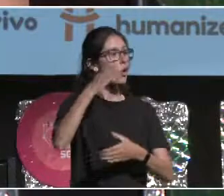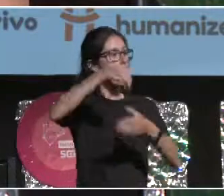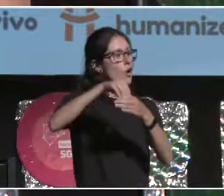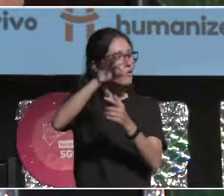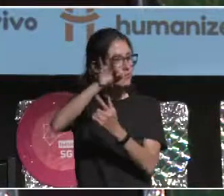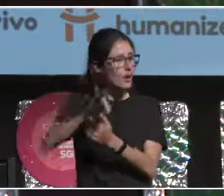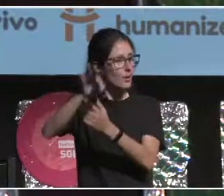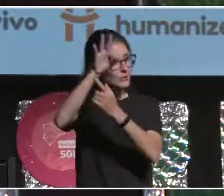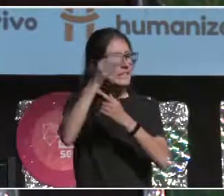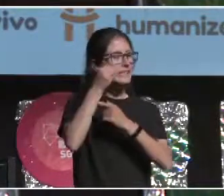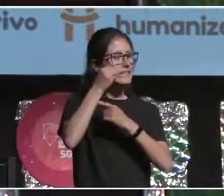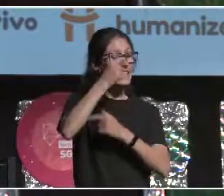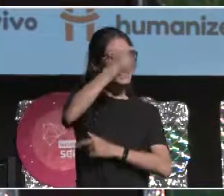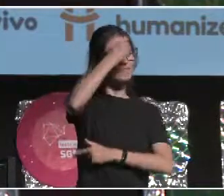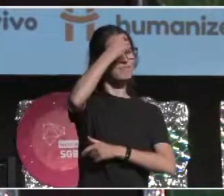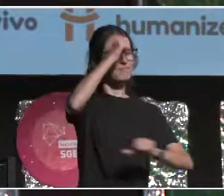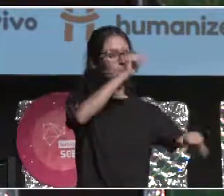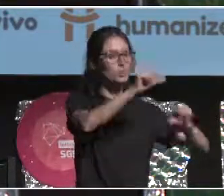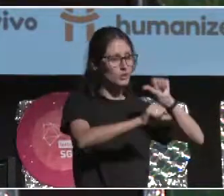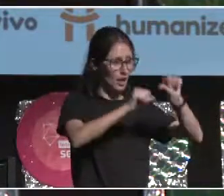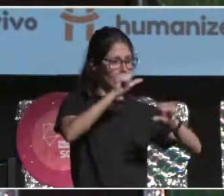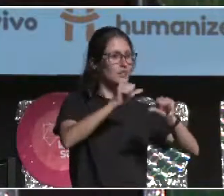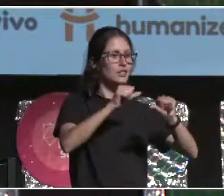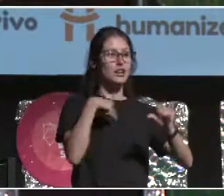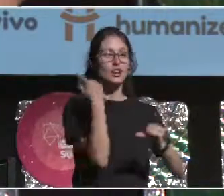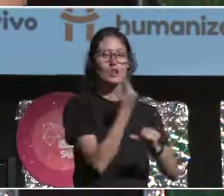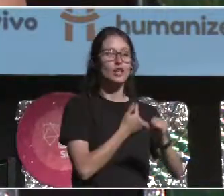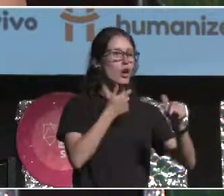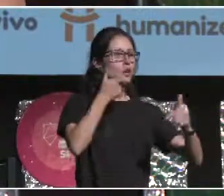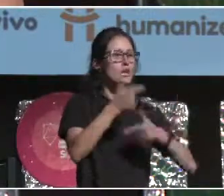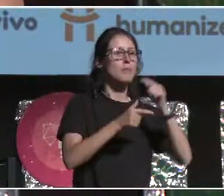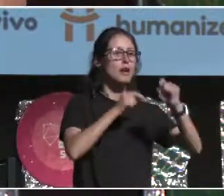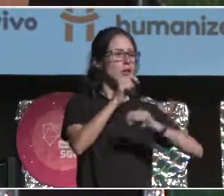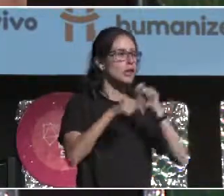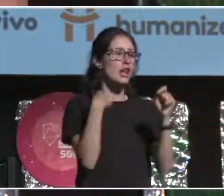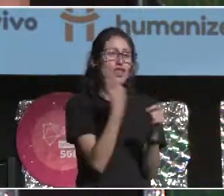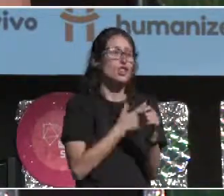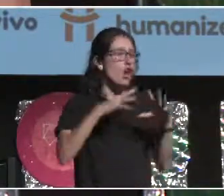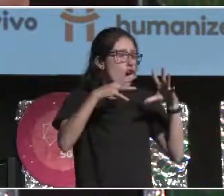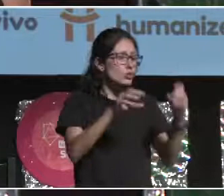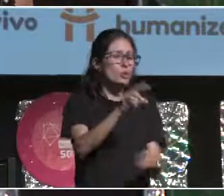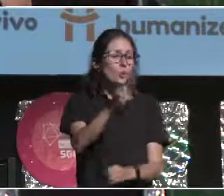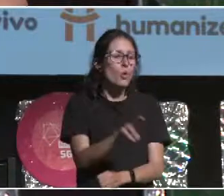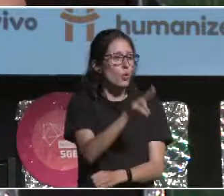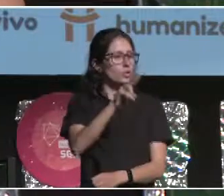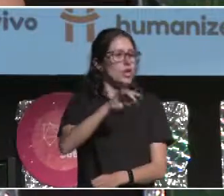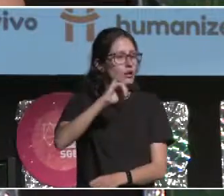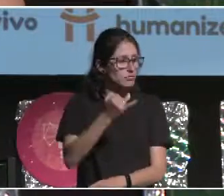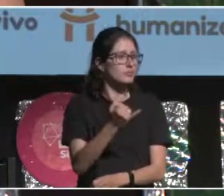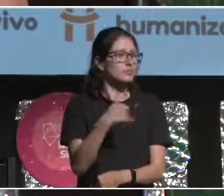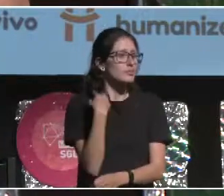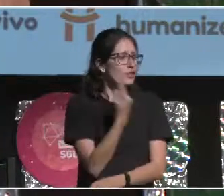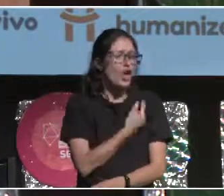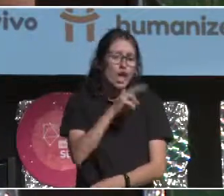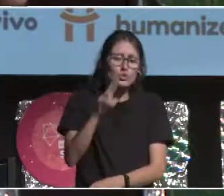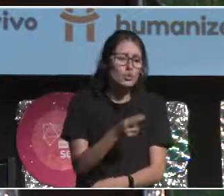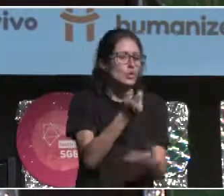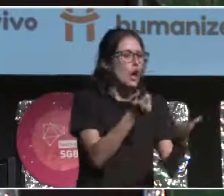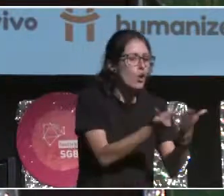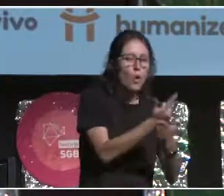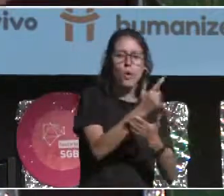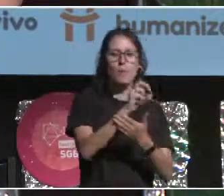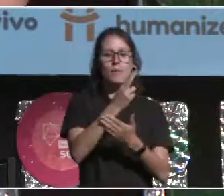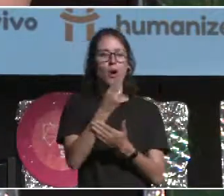gente trabalha com algo que conecta todo mundo aqui. Somos todos consumidores de algo. E assumindo que consumo é um ato político importante,